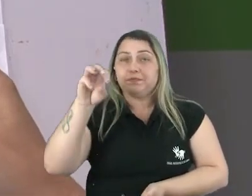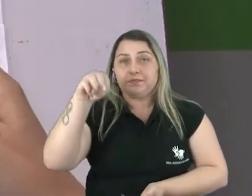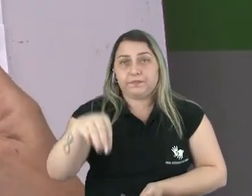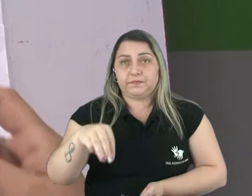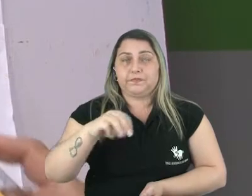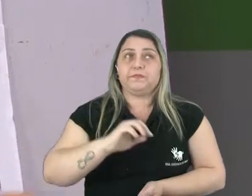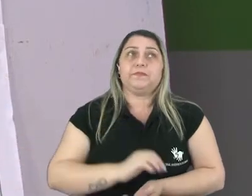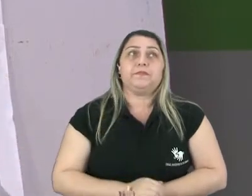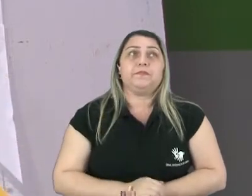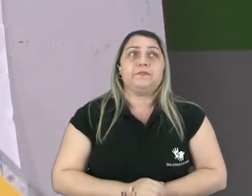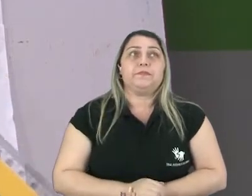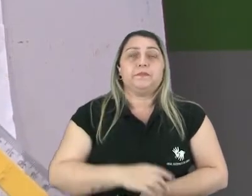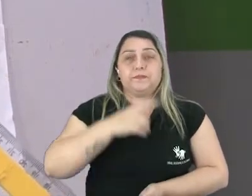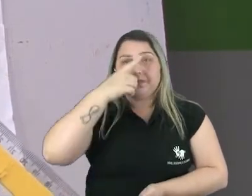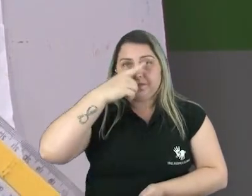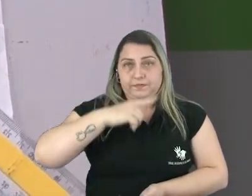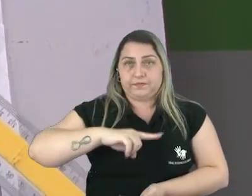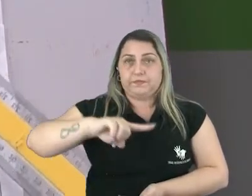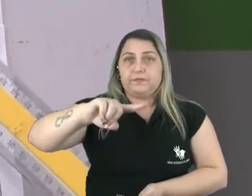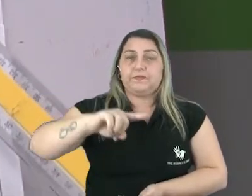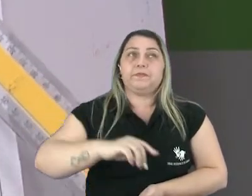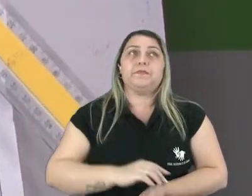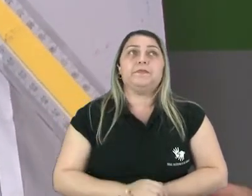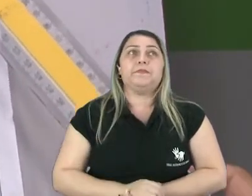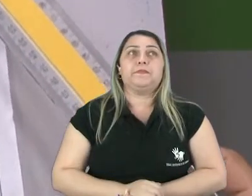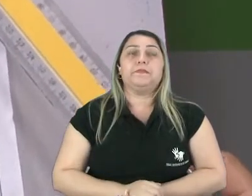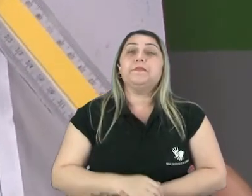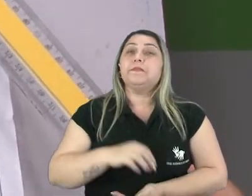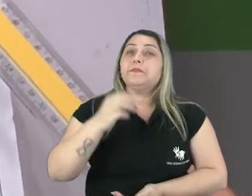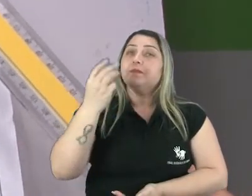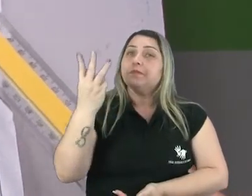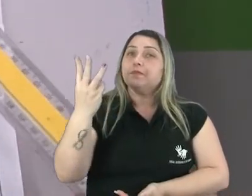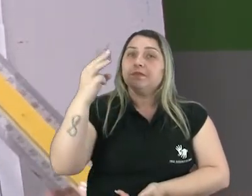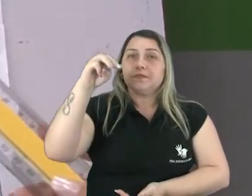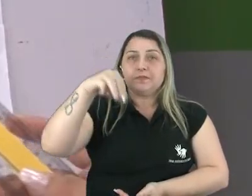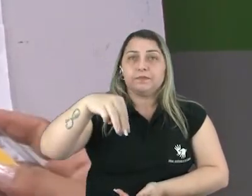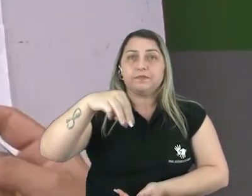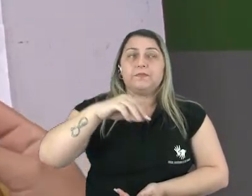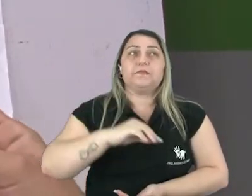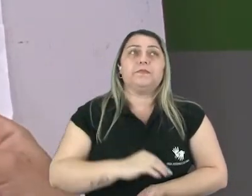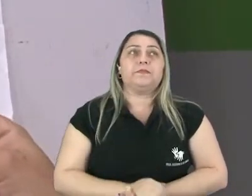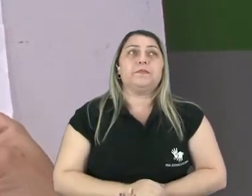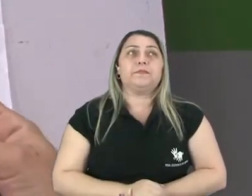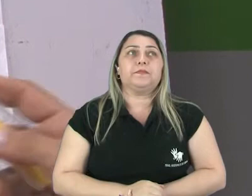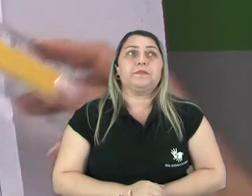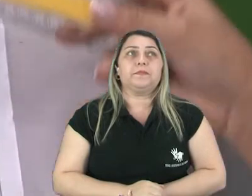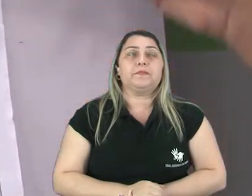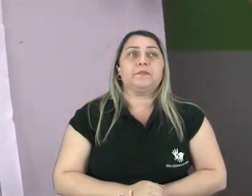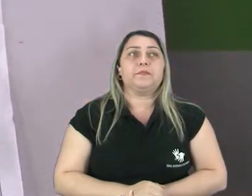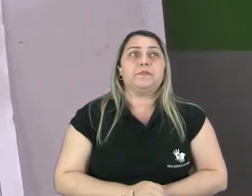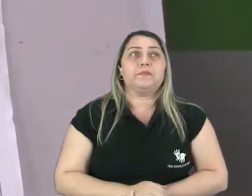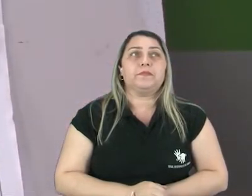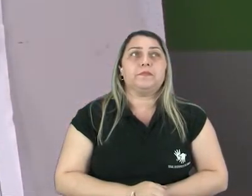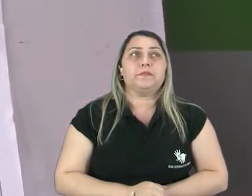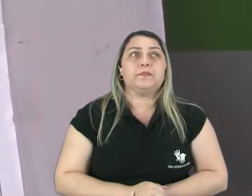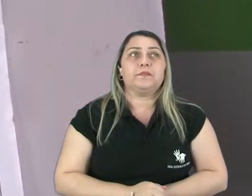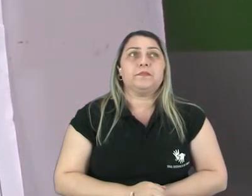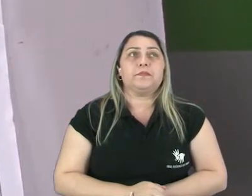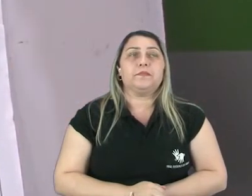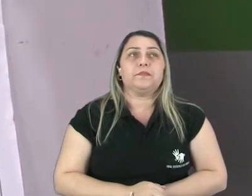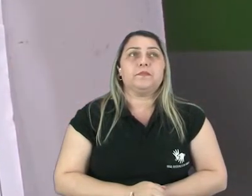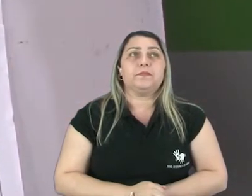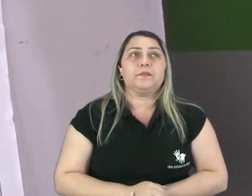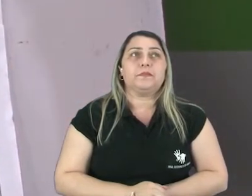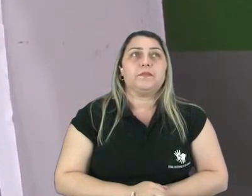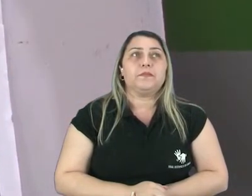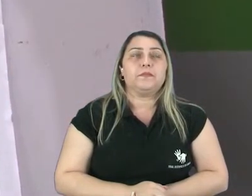metros. O elefante, nesta imagem, chega a medir 3 metros,